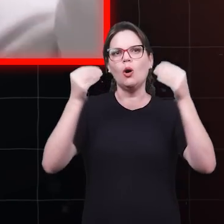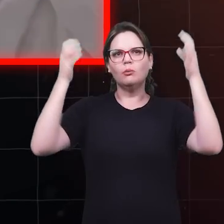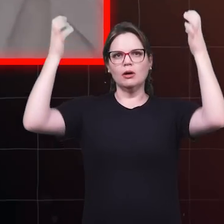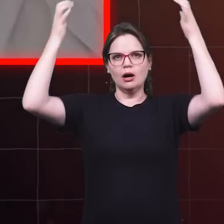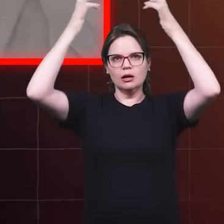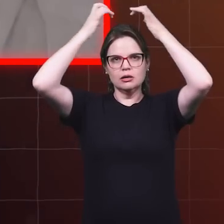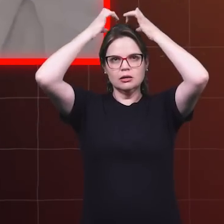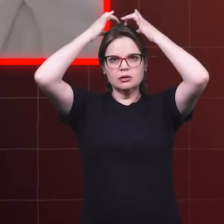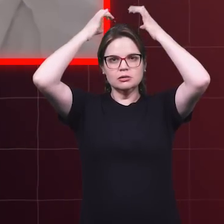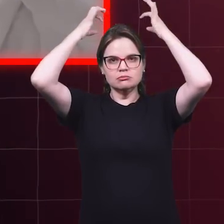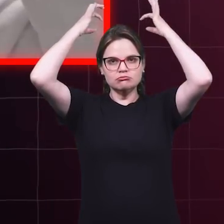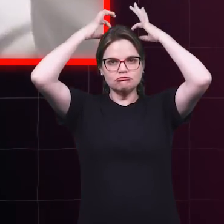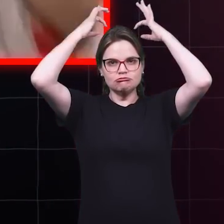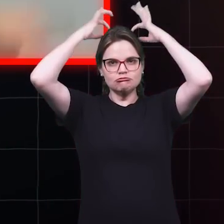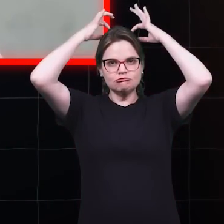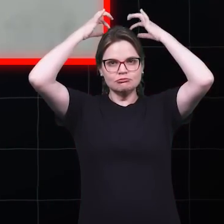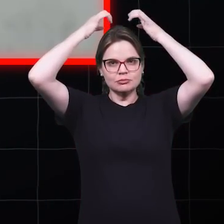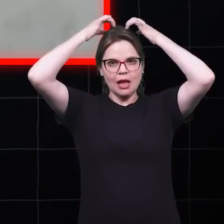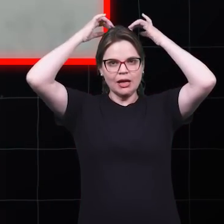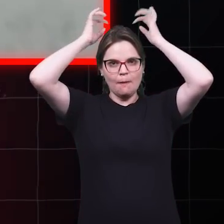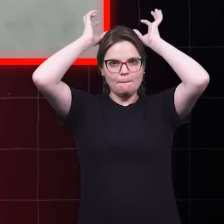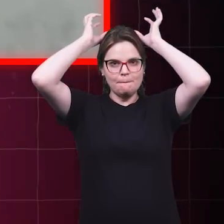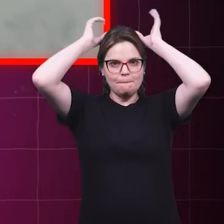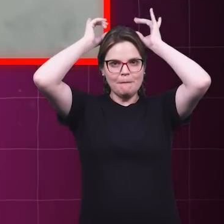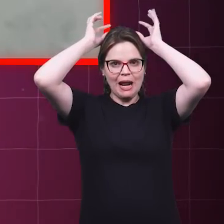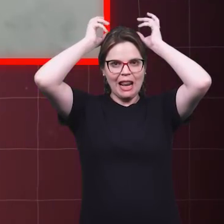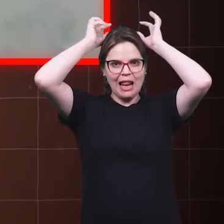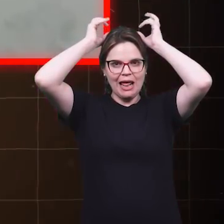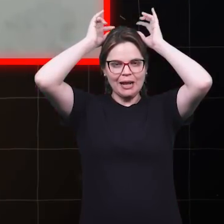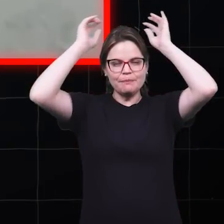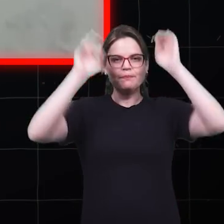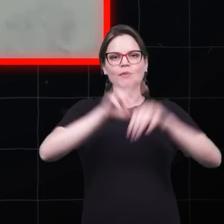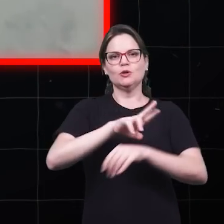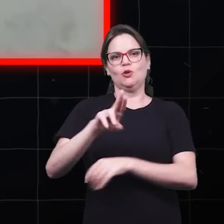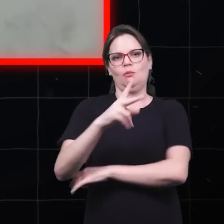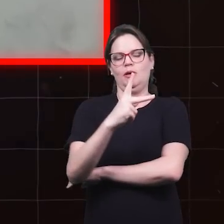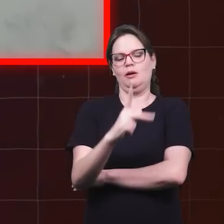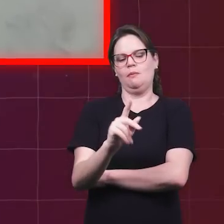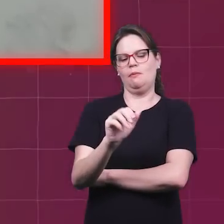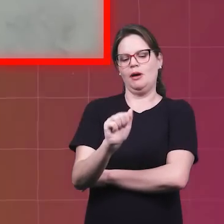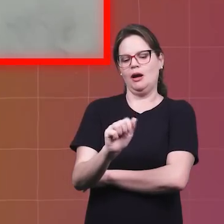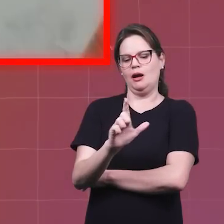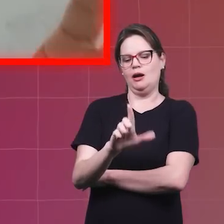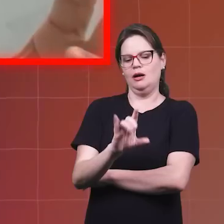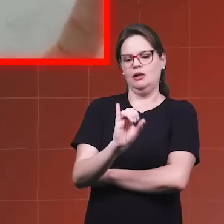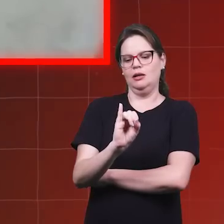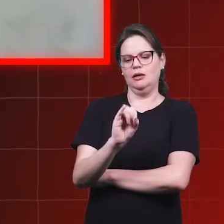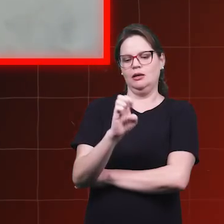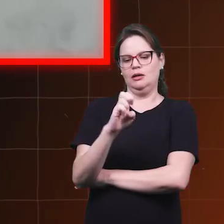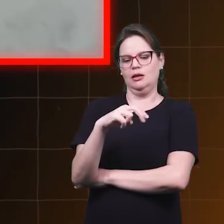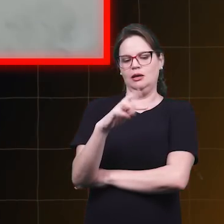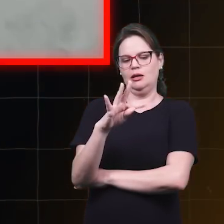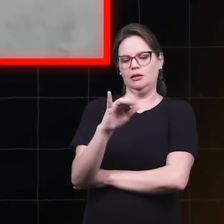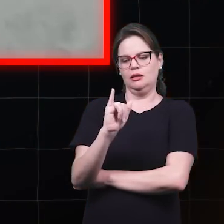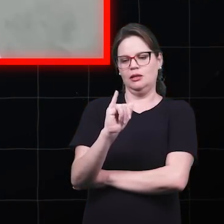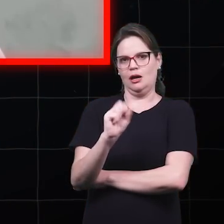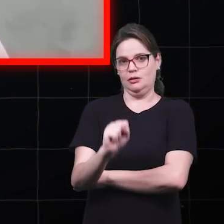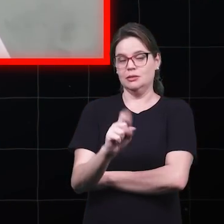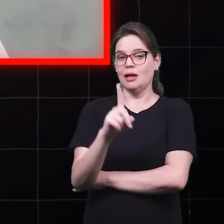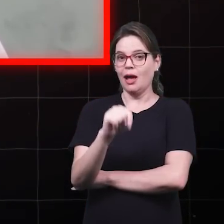processada nos nossos lobos aqui em cima, chamados de lobos parietais. Então você vê como a memória sensorial